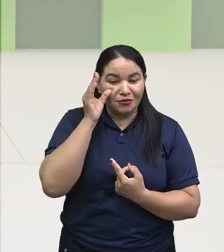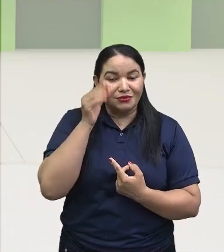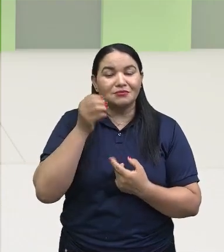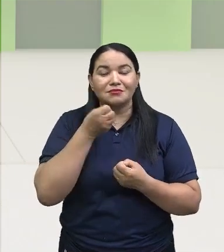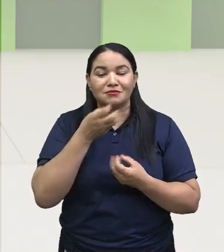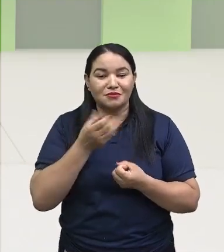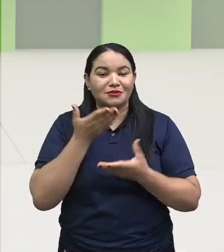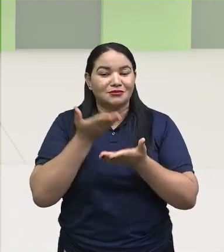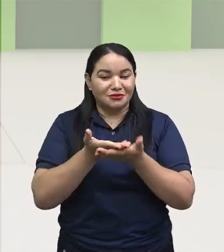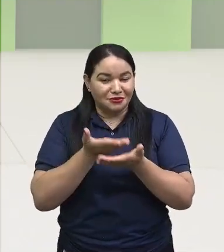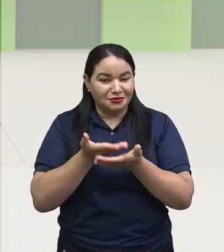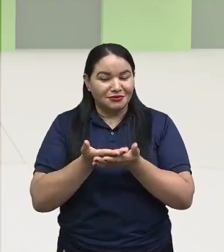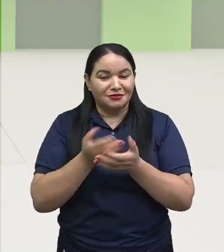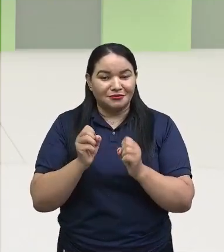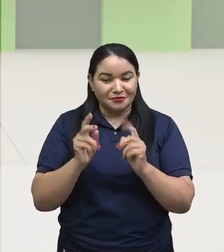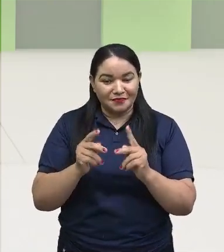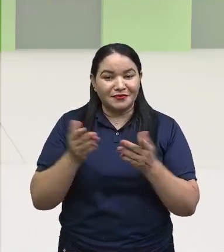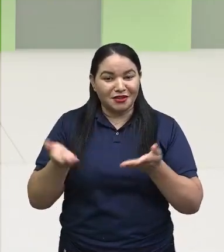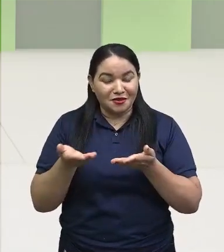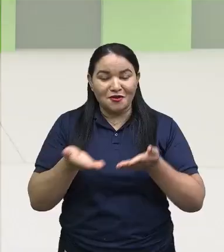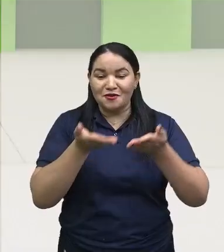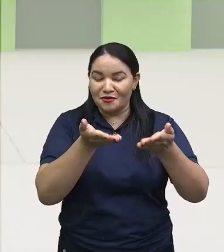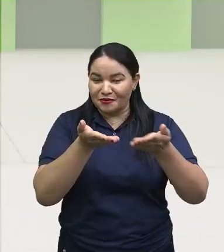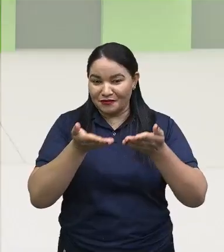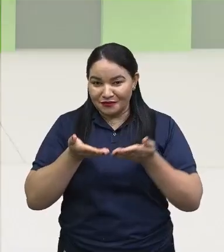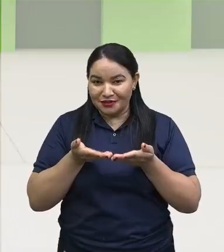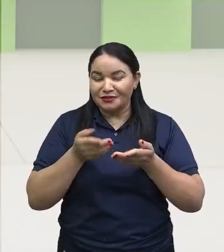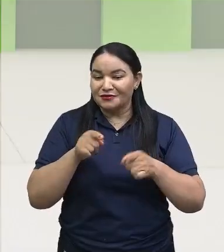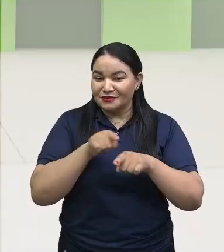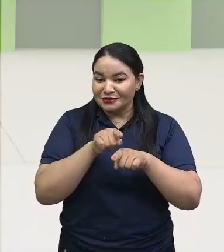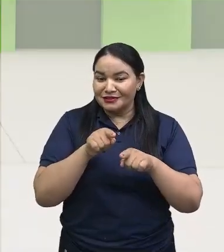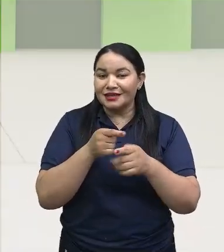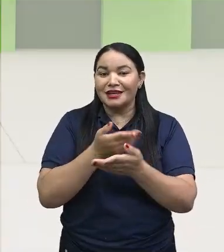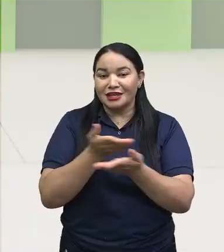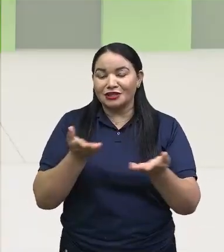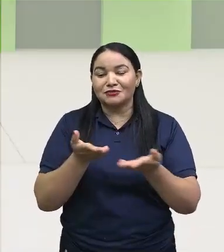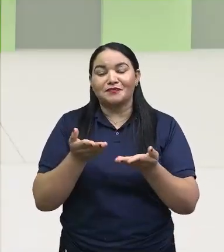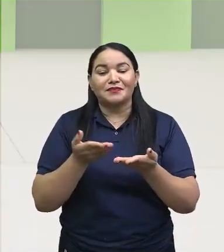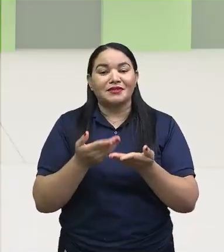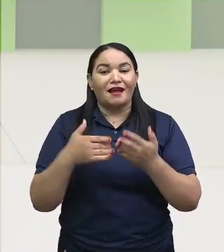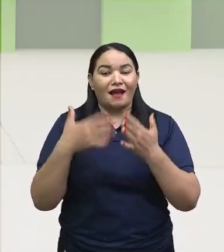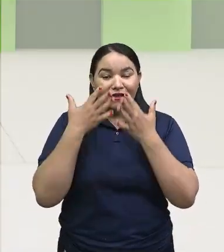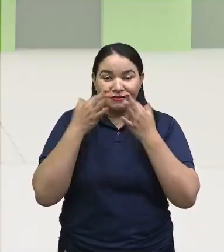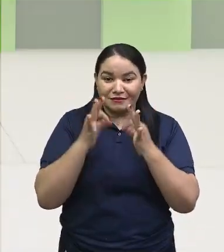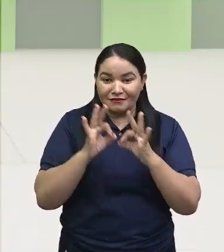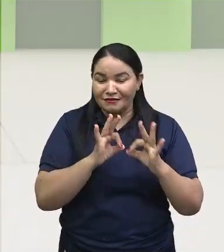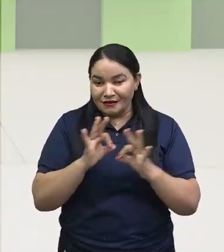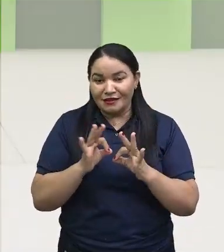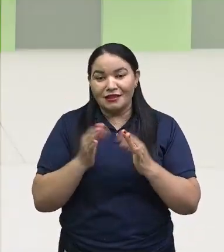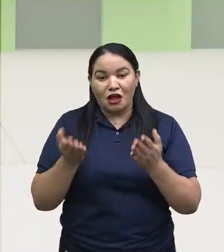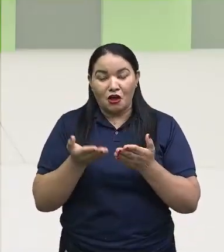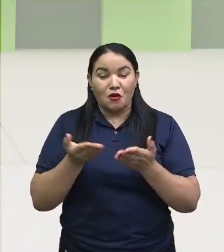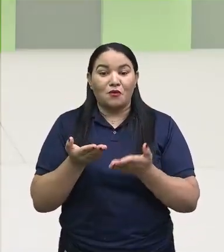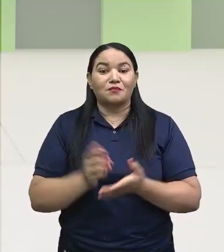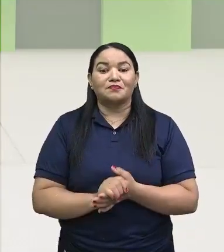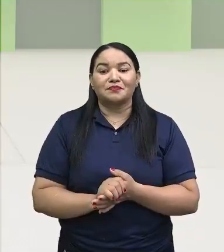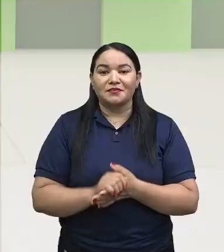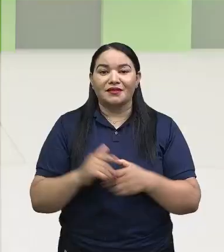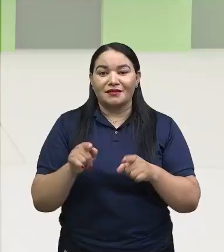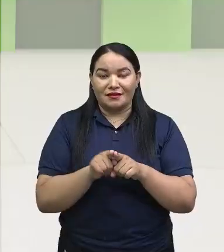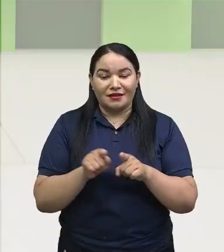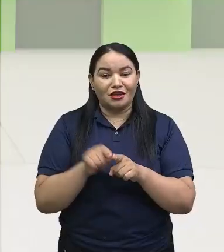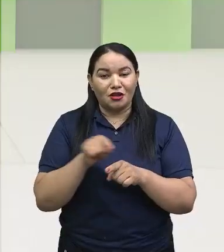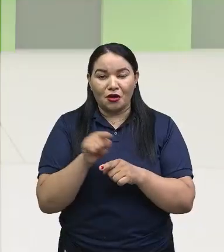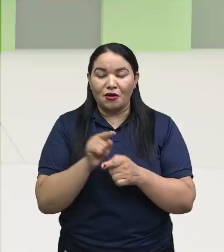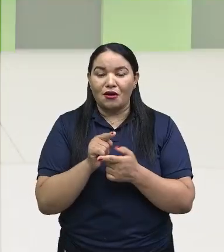o nosso corpo humano. Então, aí eu convido vocês, né, a ficarem atentos aí às nossas aulas, porque a partir de agora a gente vai conhecer